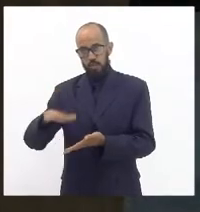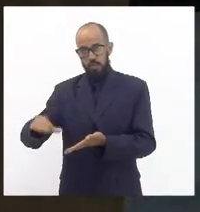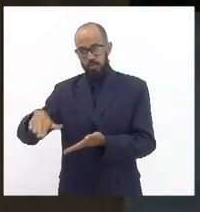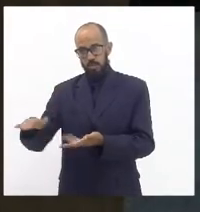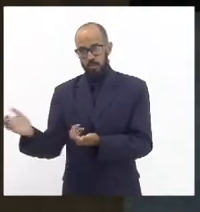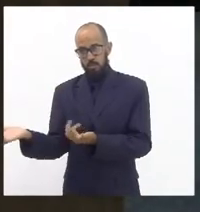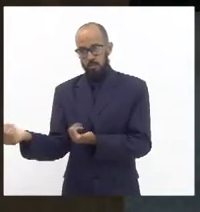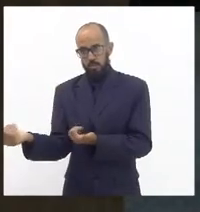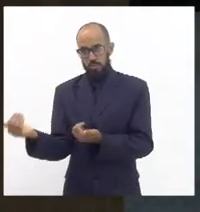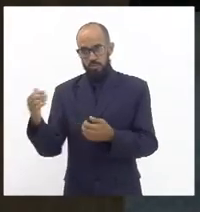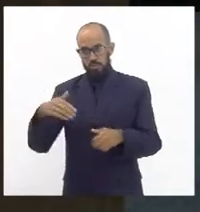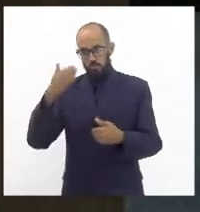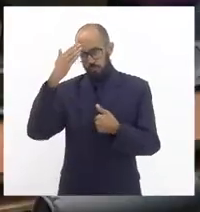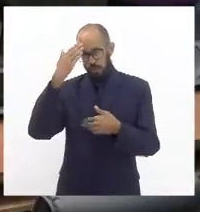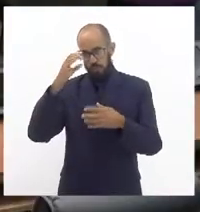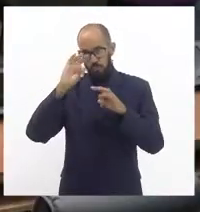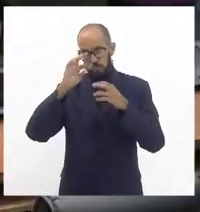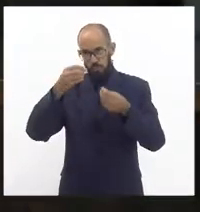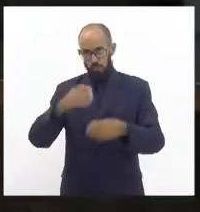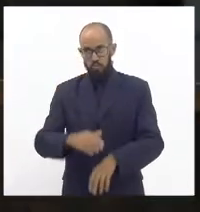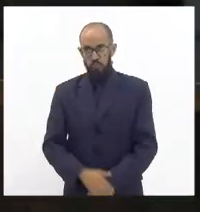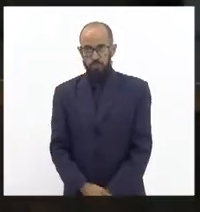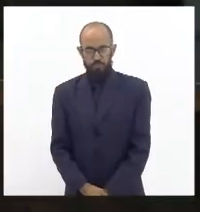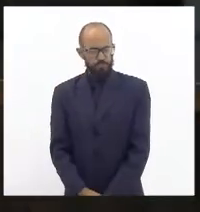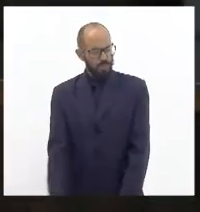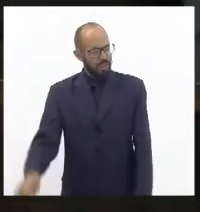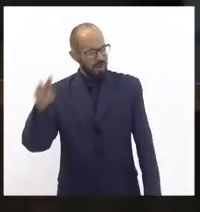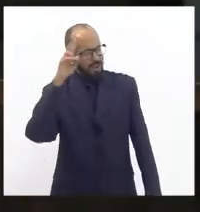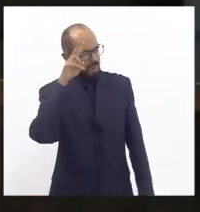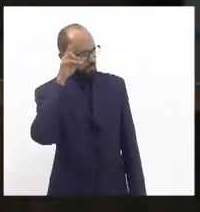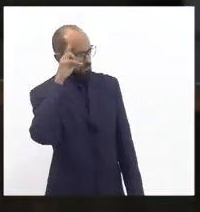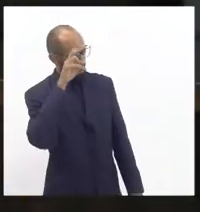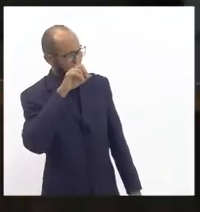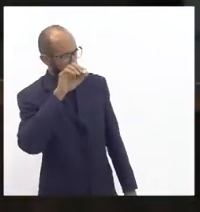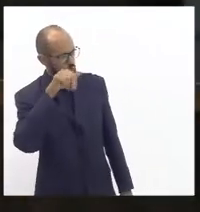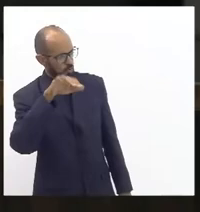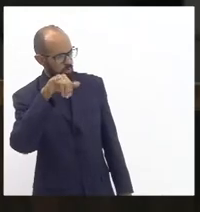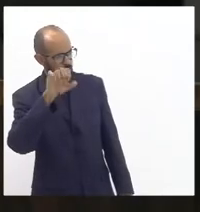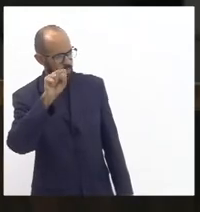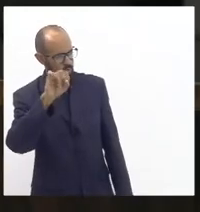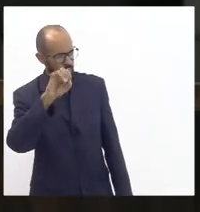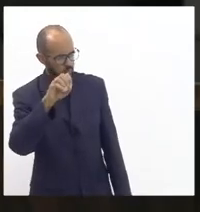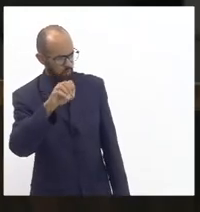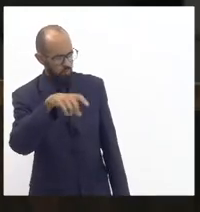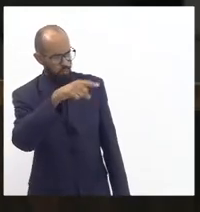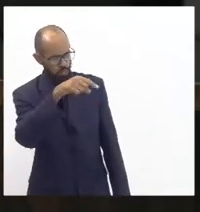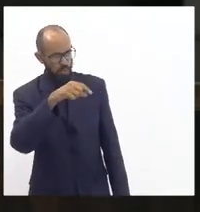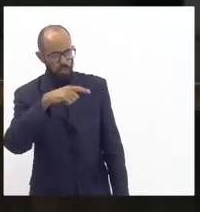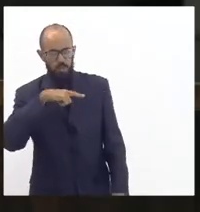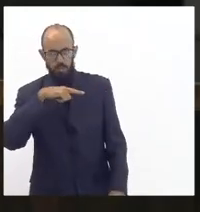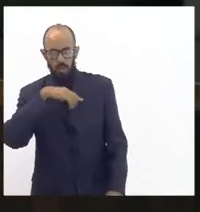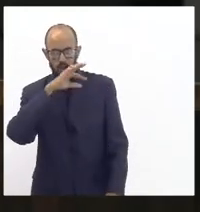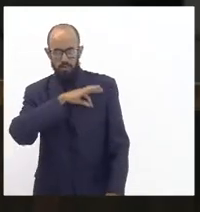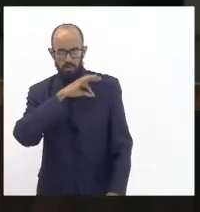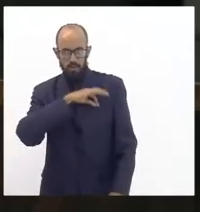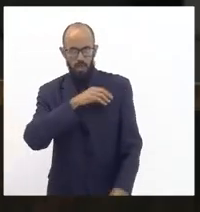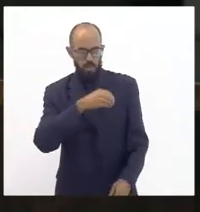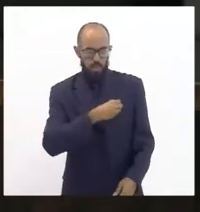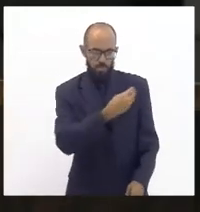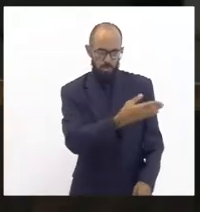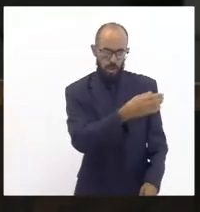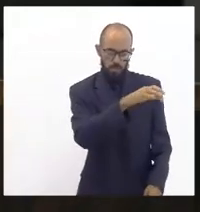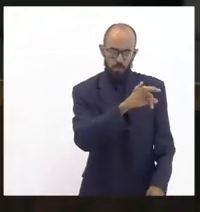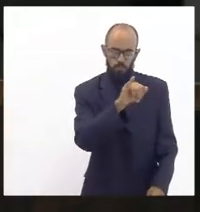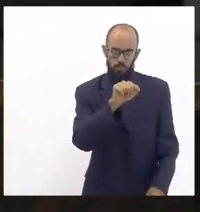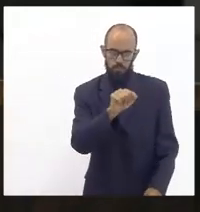Obrigado a todos e todas lembrar o Dionísio Lins que é altíssima Renda quando declarar declarar para o fundo acrescentando